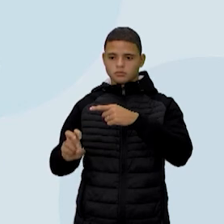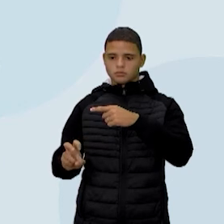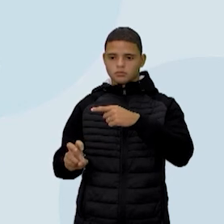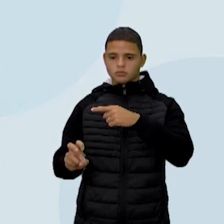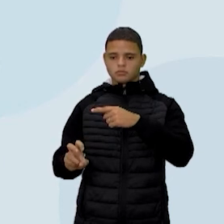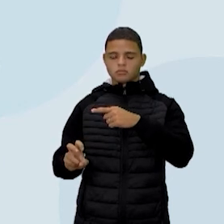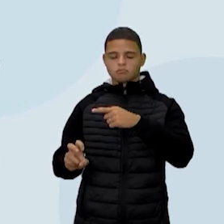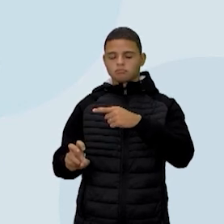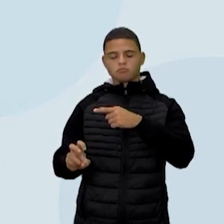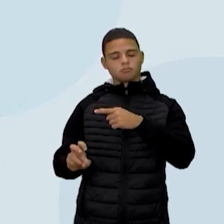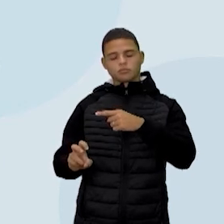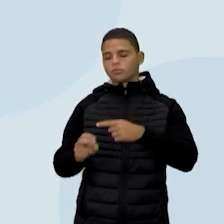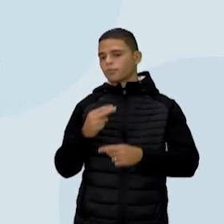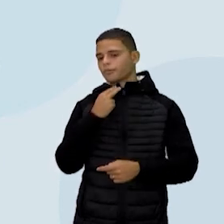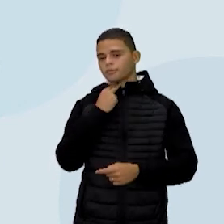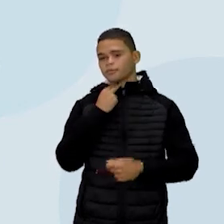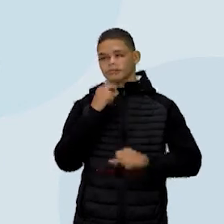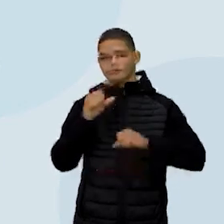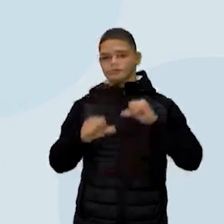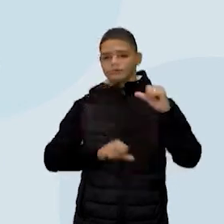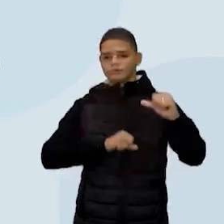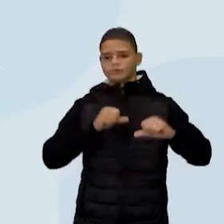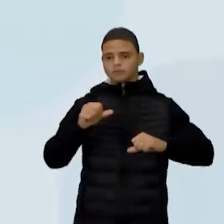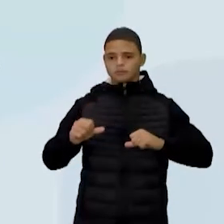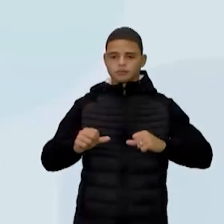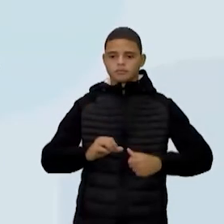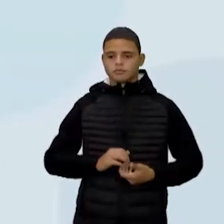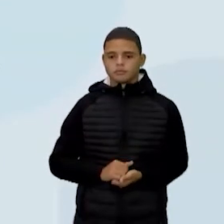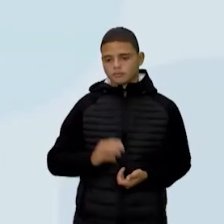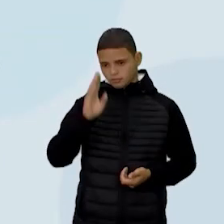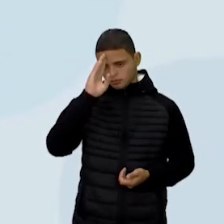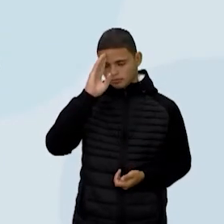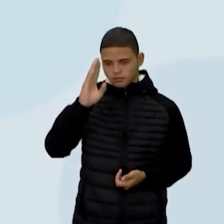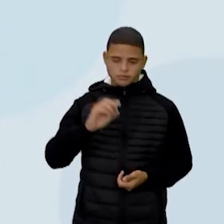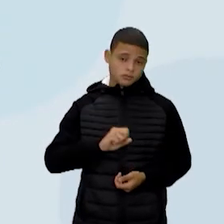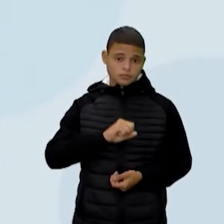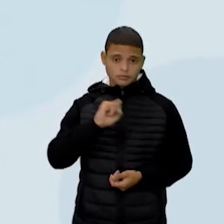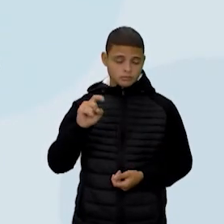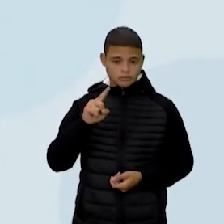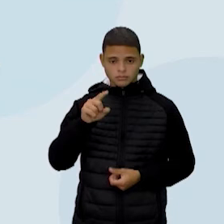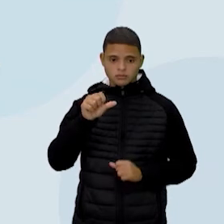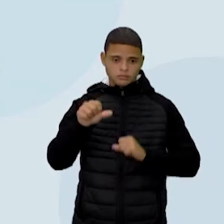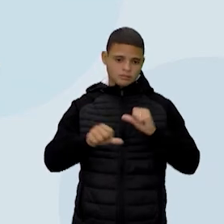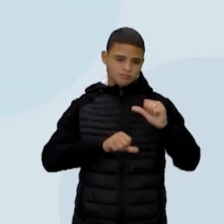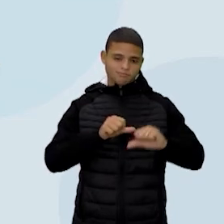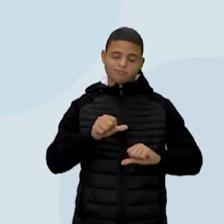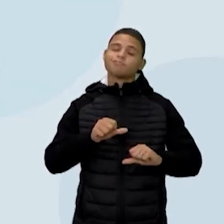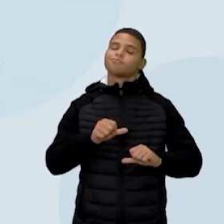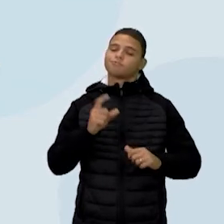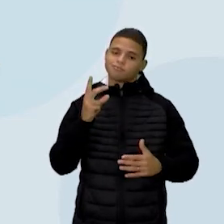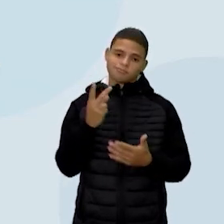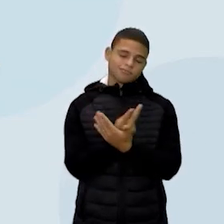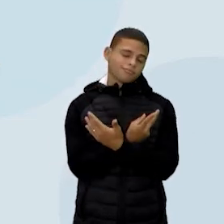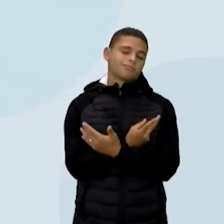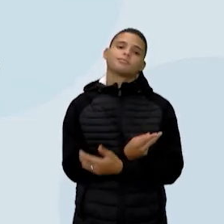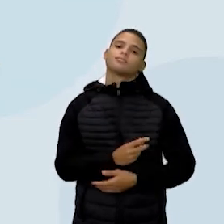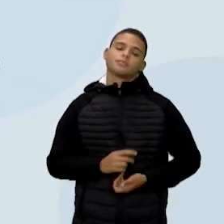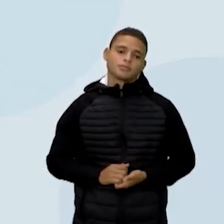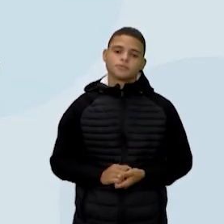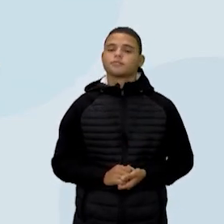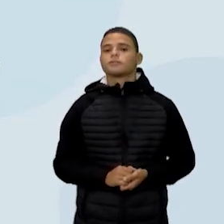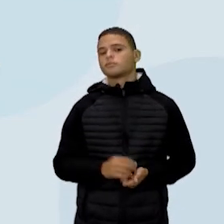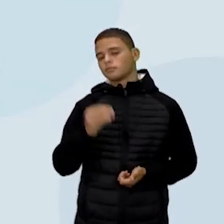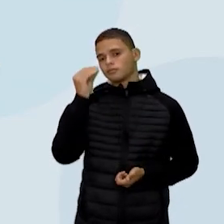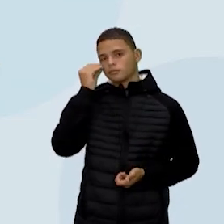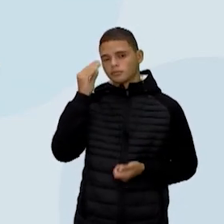né, gente? Toma bastante cuidado. Como se trata de uma proporcionalidade direta, se você inverter vai dar ruim, né? Então tem que